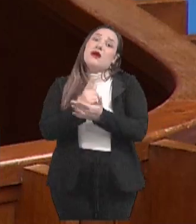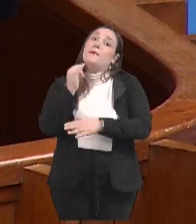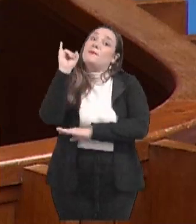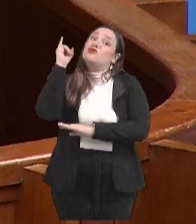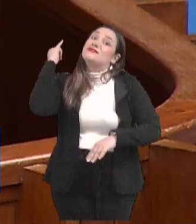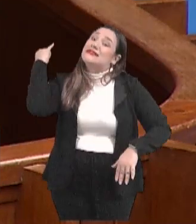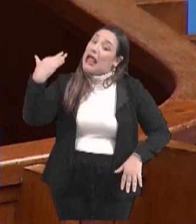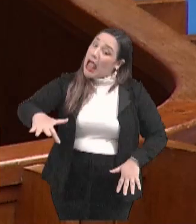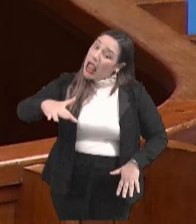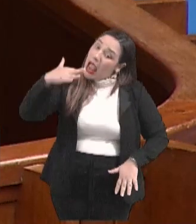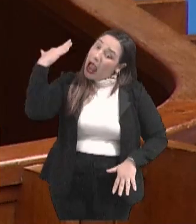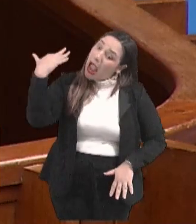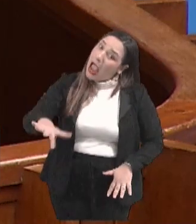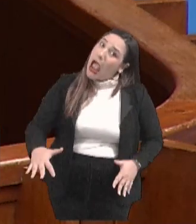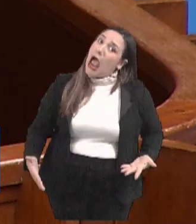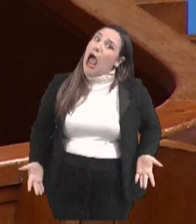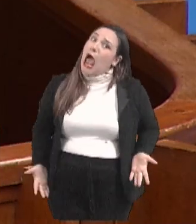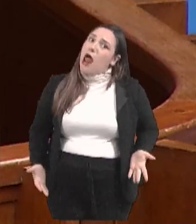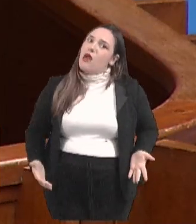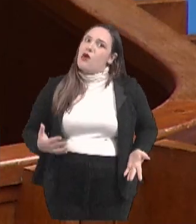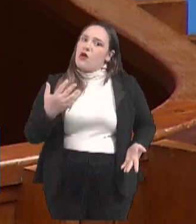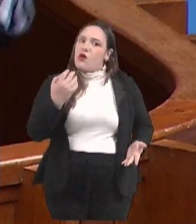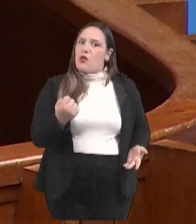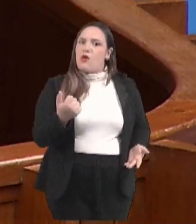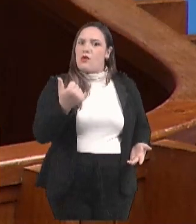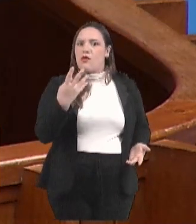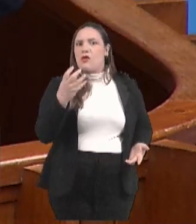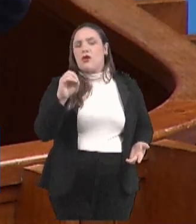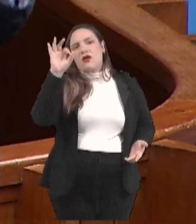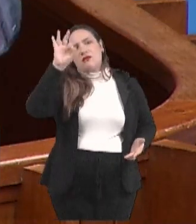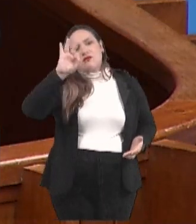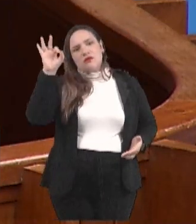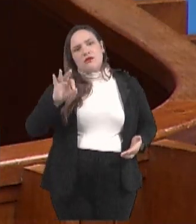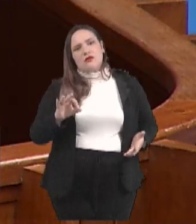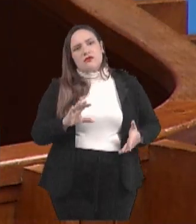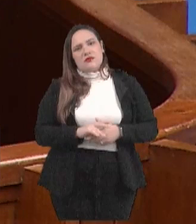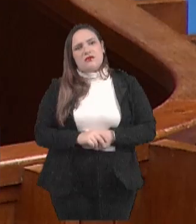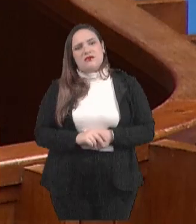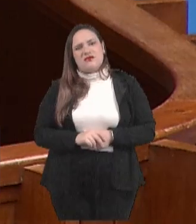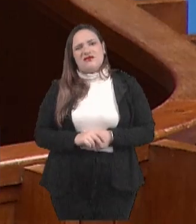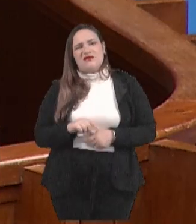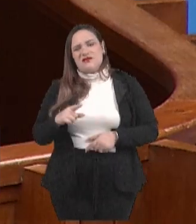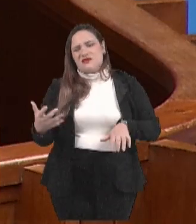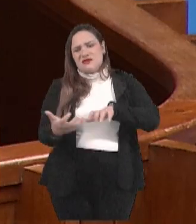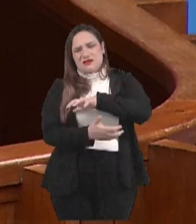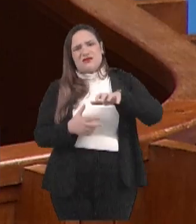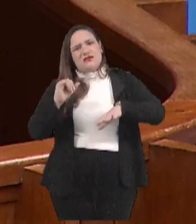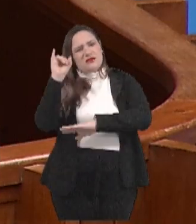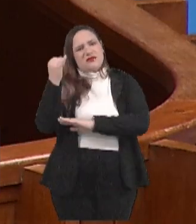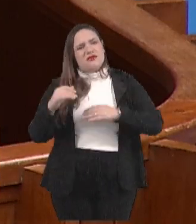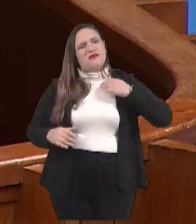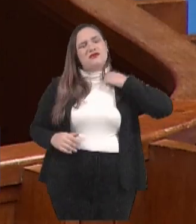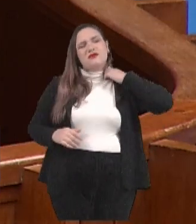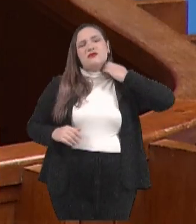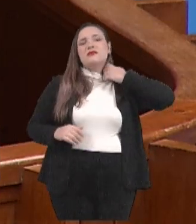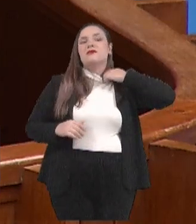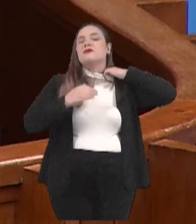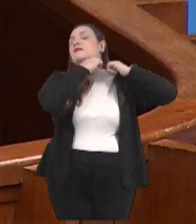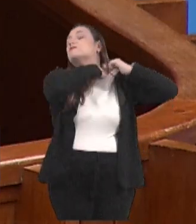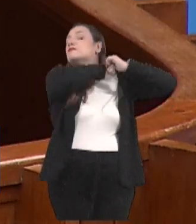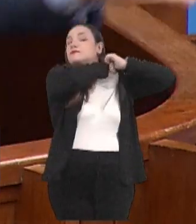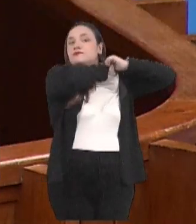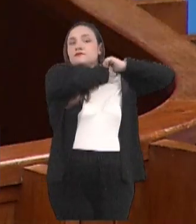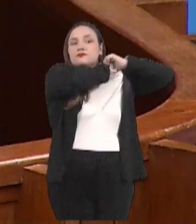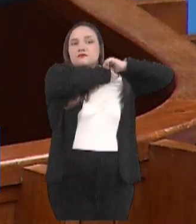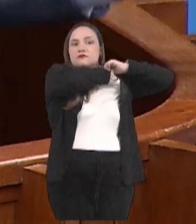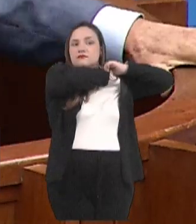caríssimo, quase 40%, e ninguém sabe o que vai vir aí com essa reforma tributária. Deputado Zé Teixeira, me concede